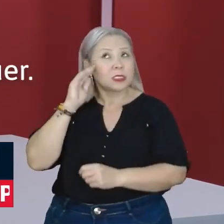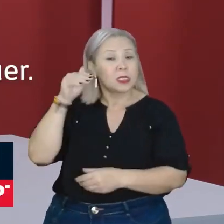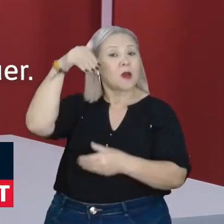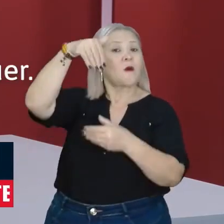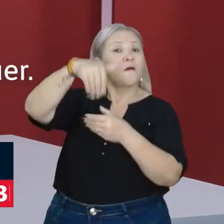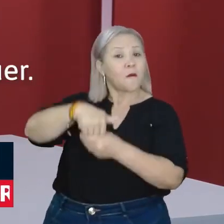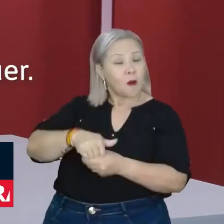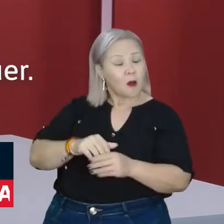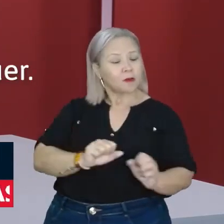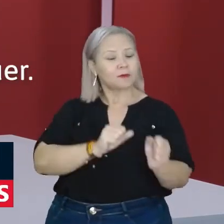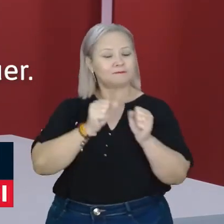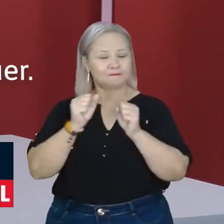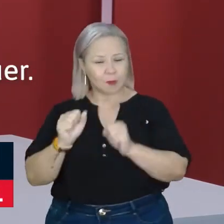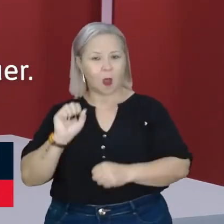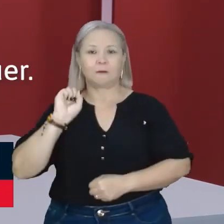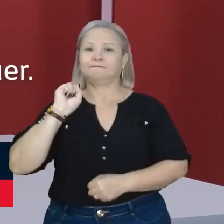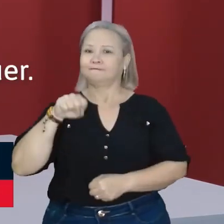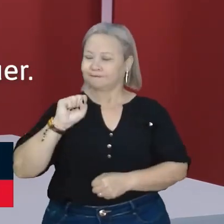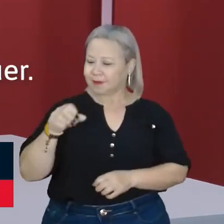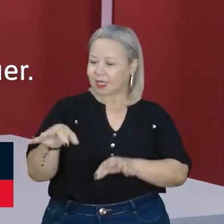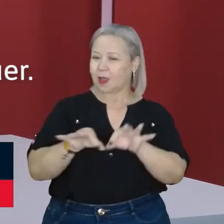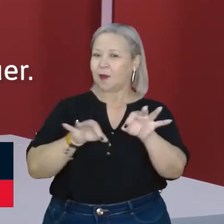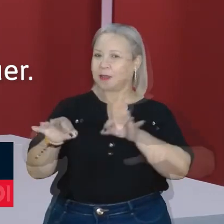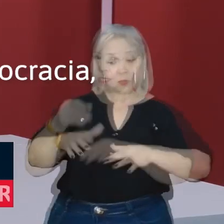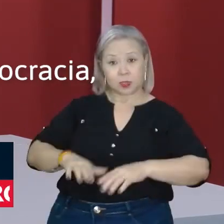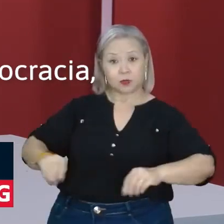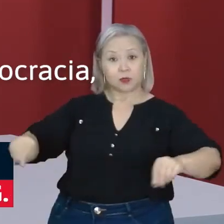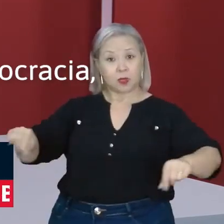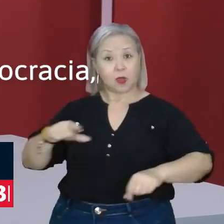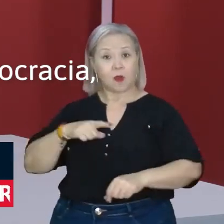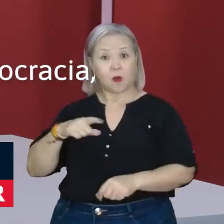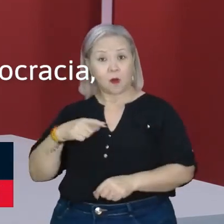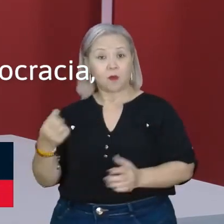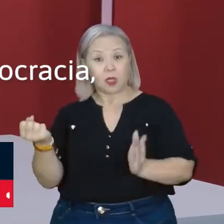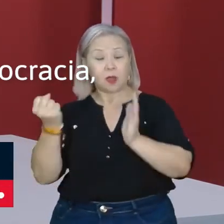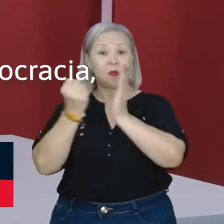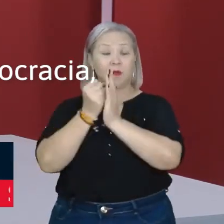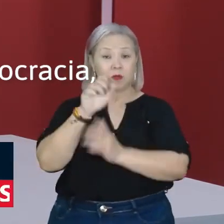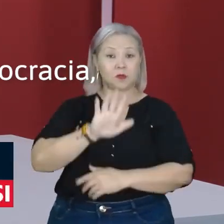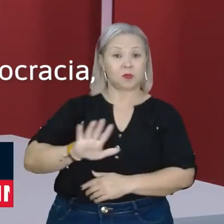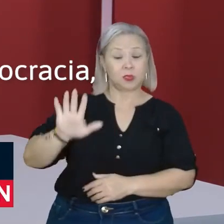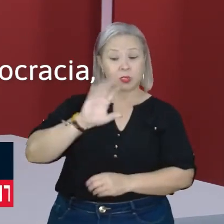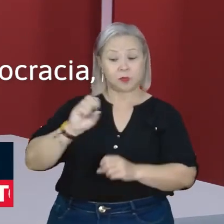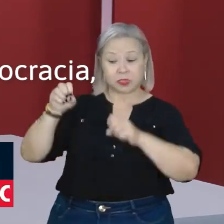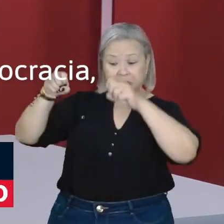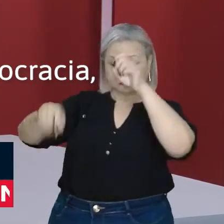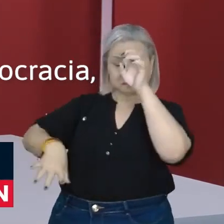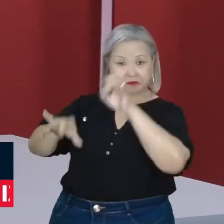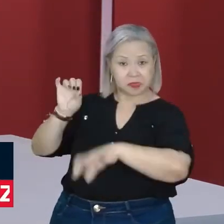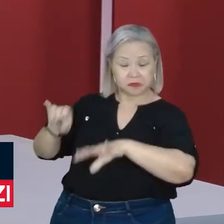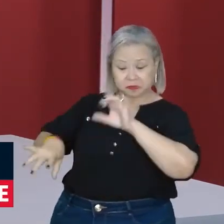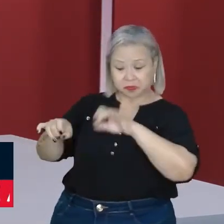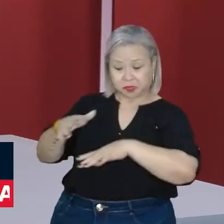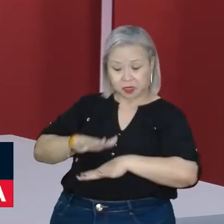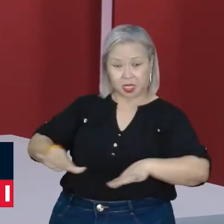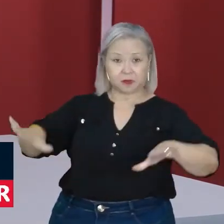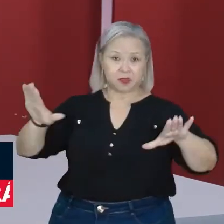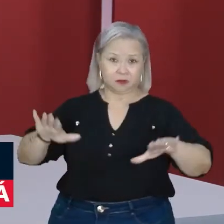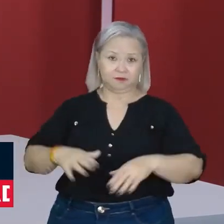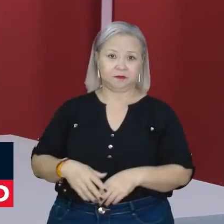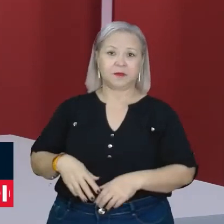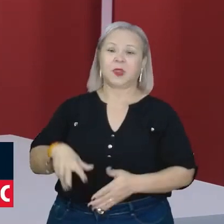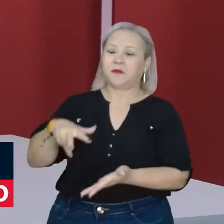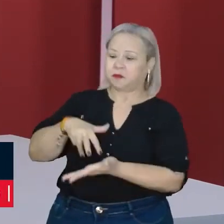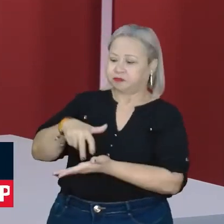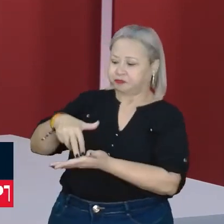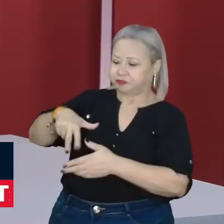gente pode sim. Construir o Brasil que a gente quer. Então, todos os símbolos nacionais, os símbolos da democracia, foram pisoteados por